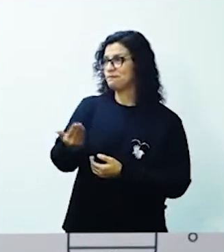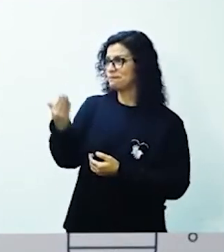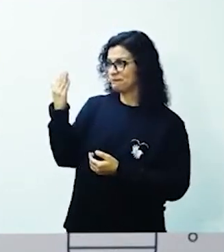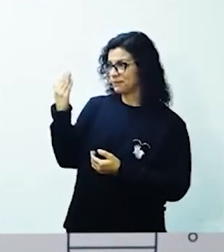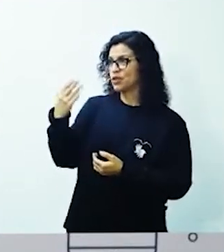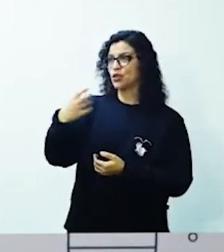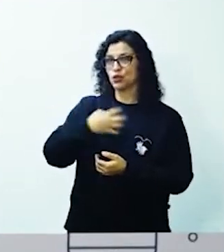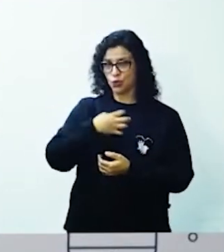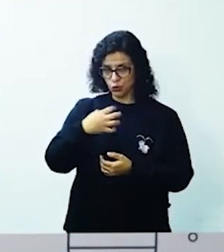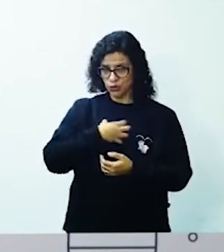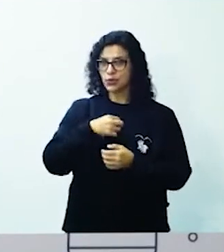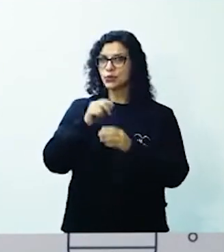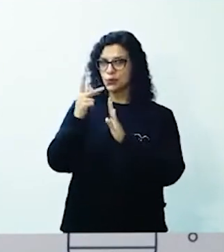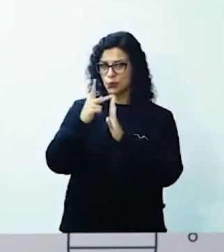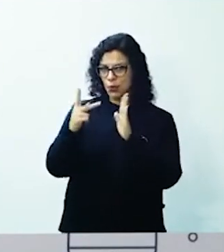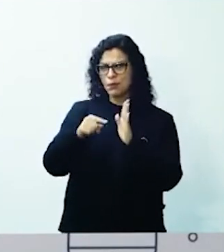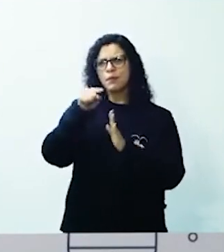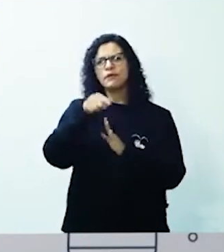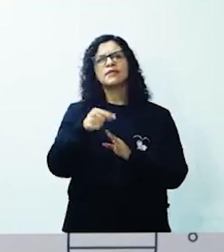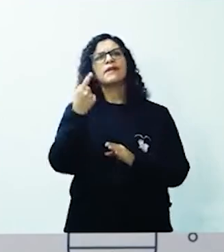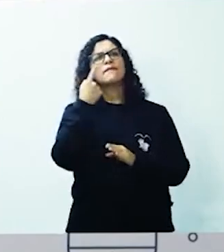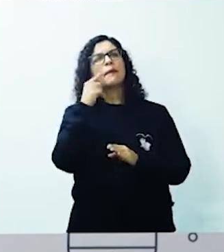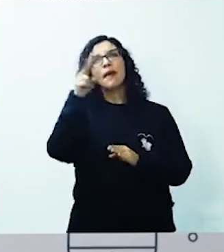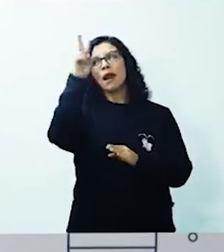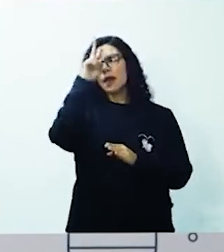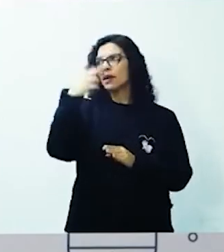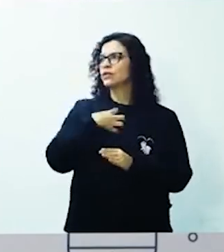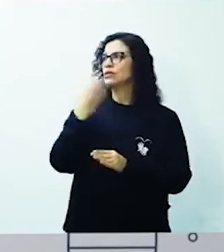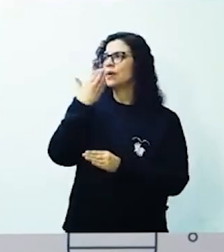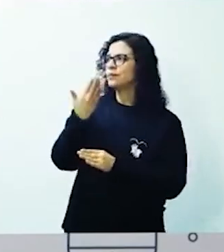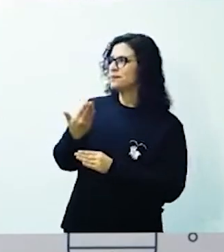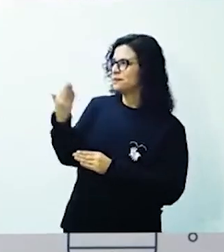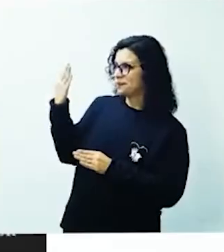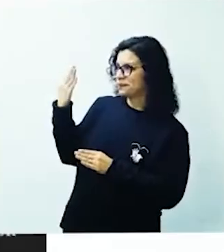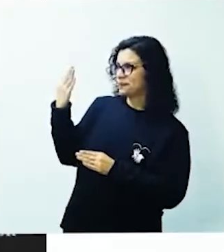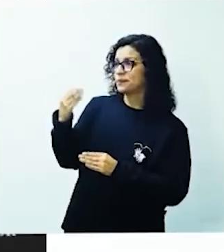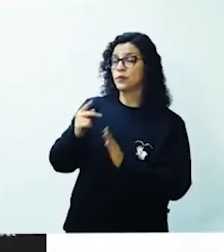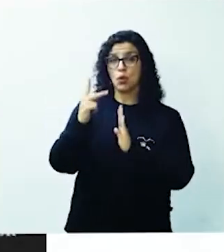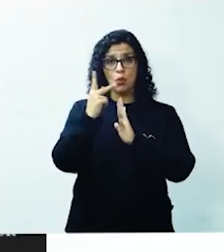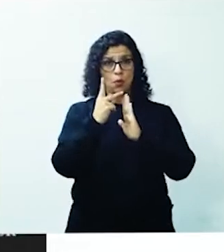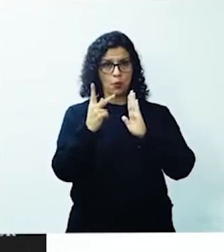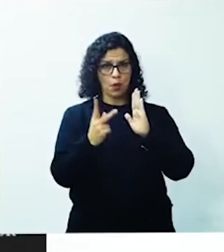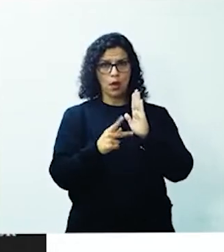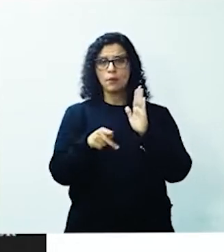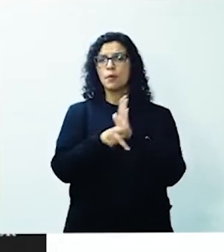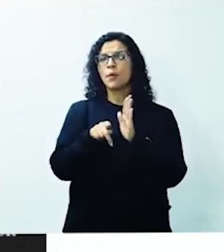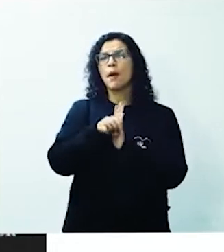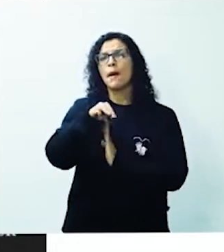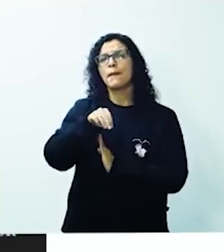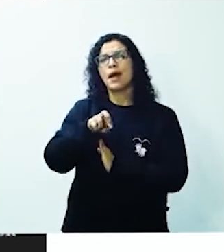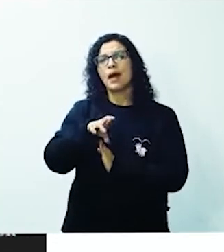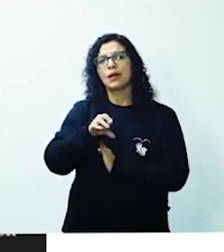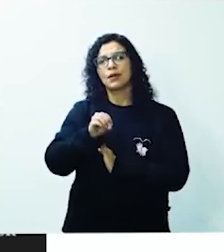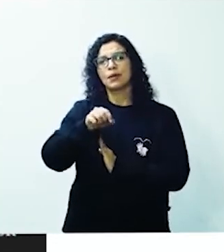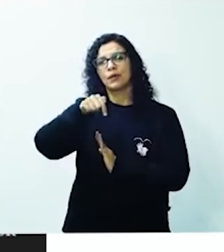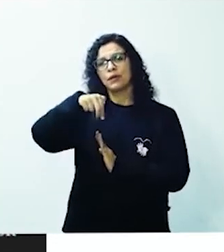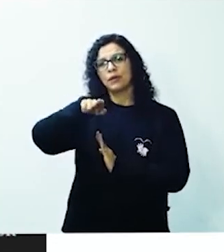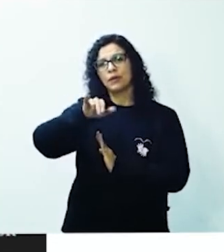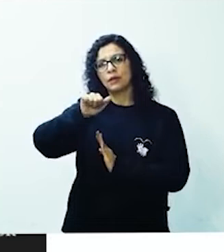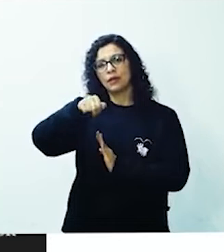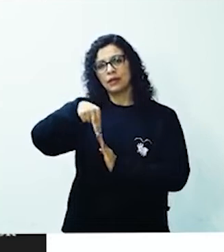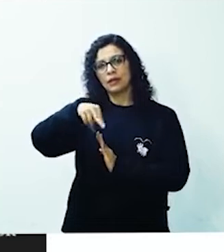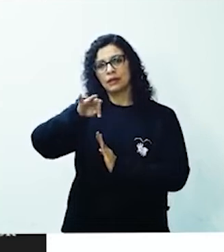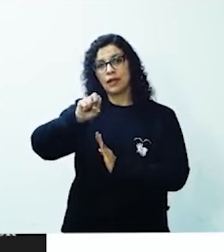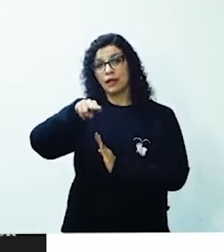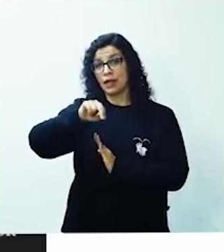do formato de um poema, só para vocês lembrarem. Olha só, o poema é do Mário Quintana, chamado